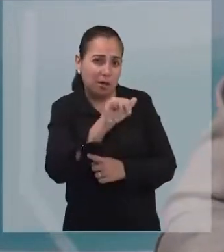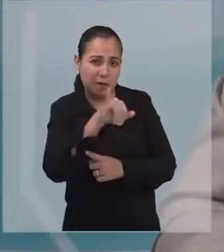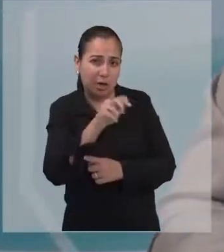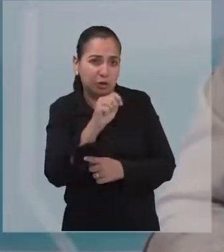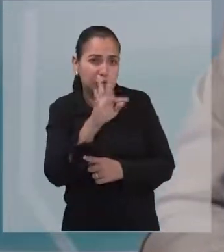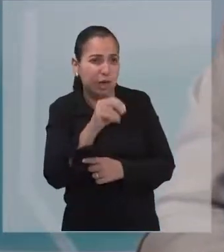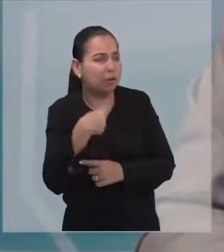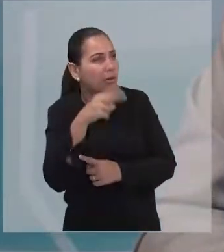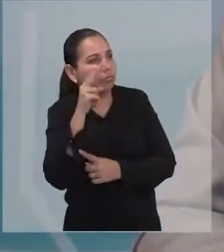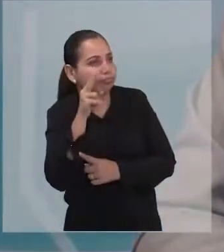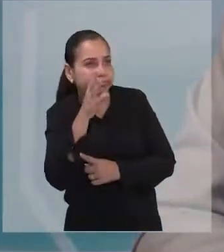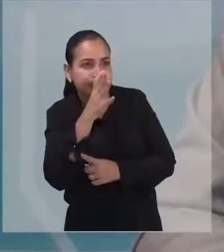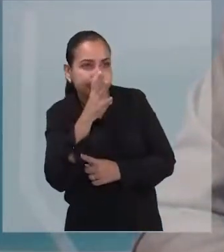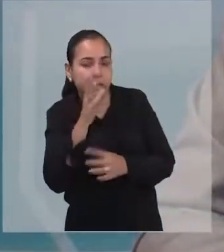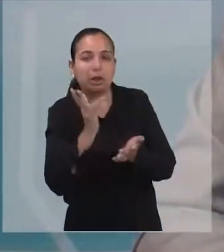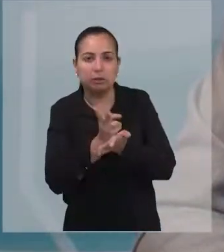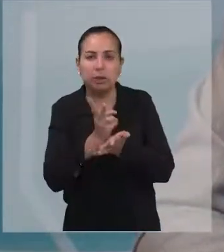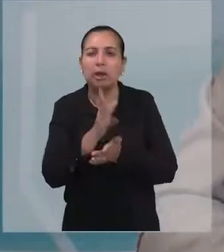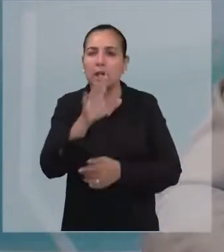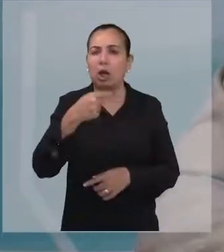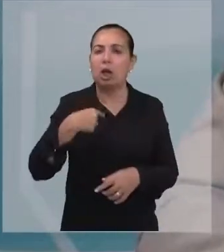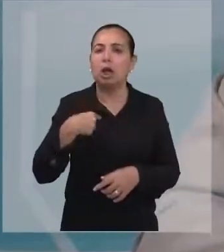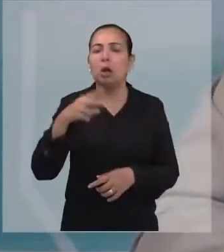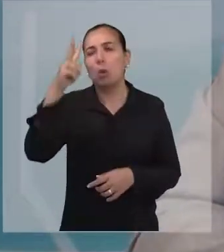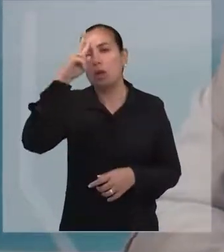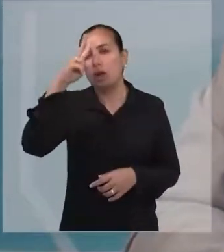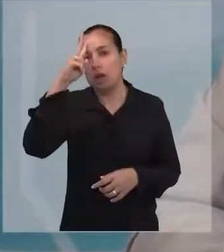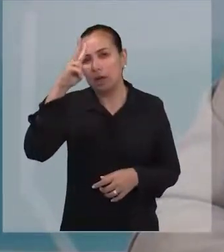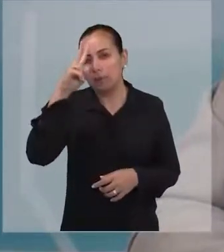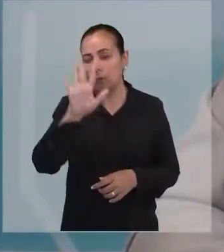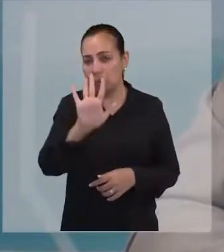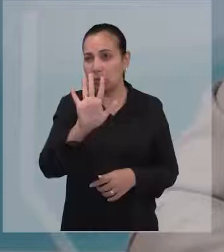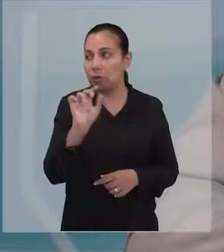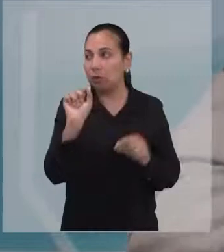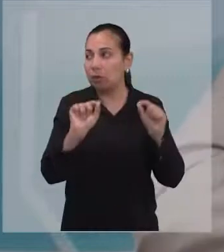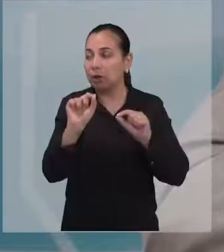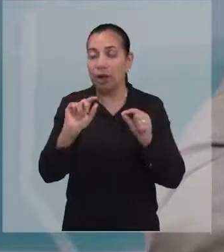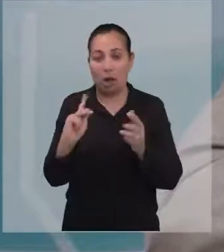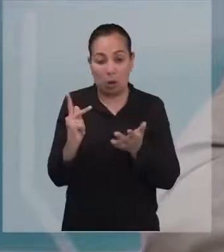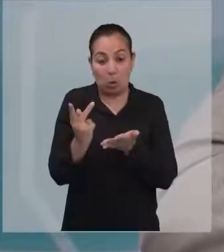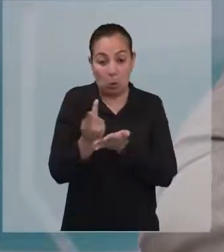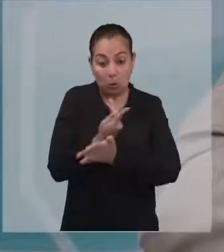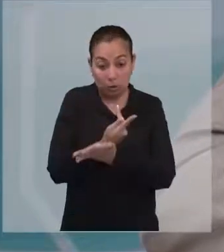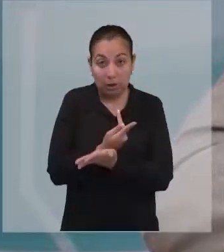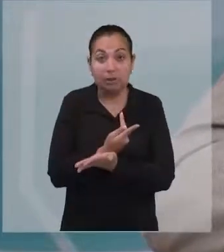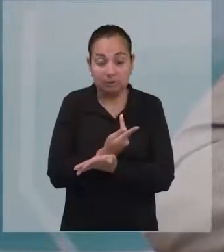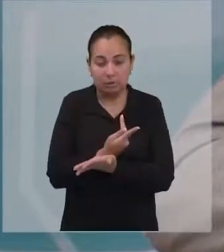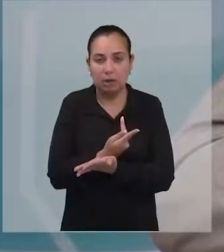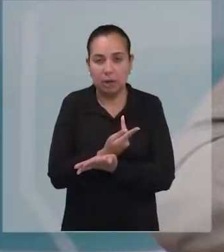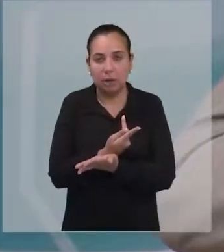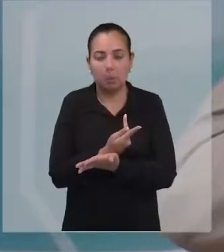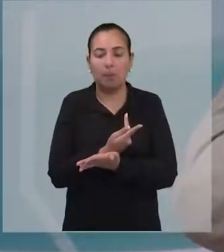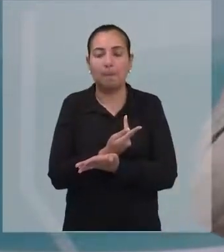vinha para cá, só para relembrar, nenhum desses fatos aqui